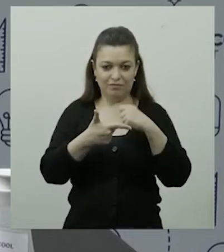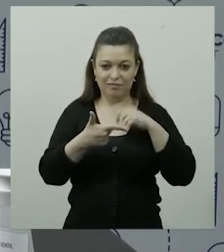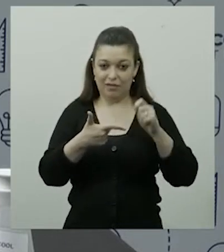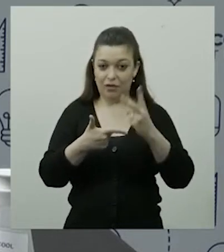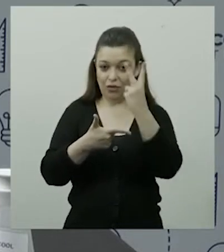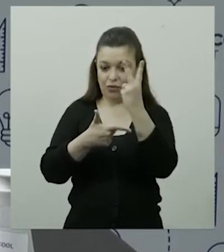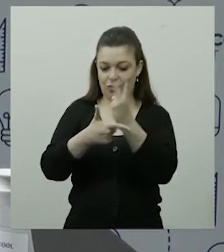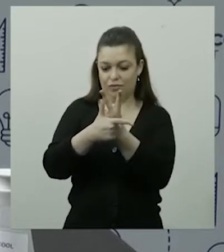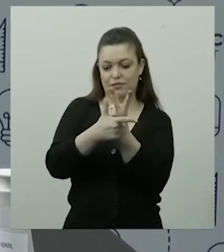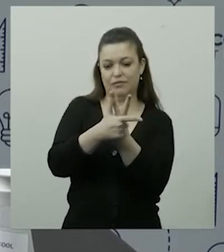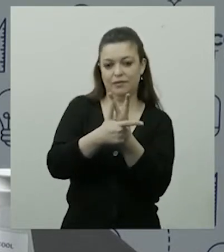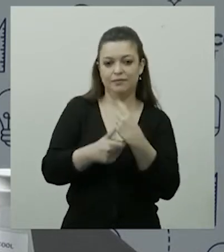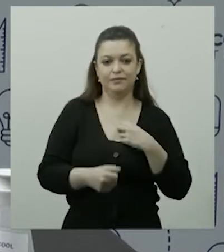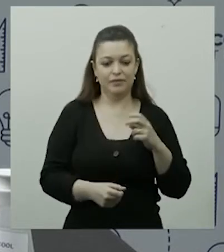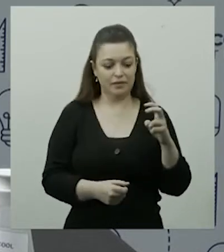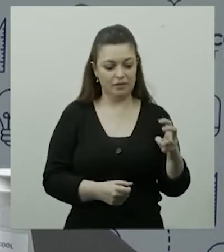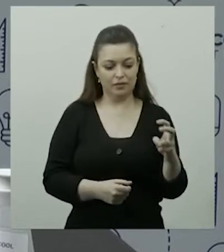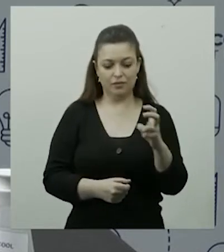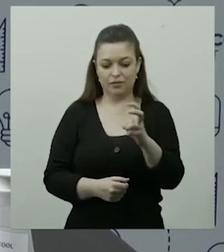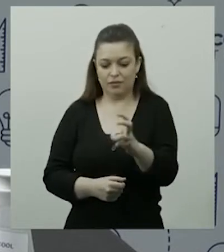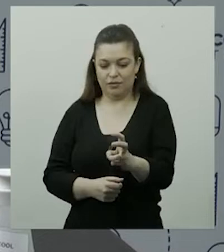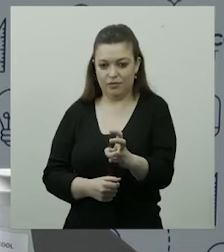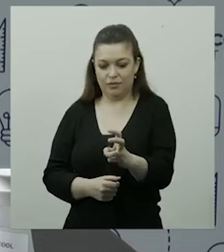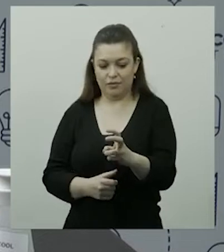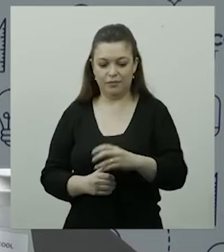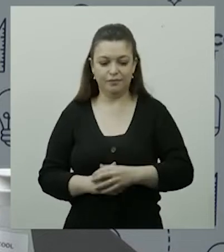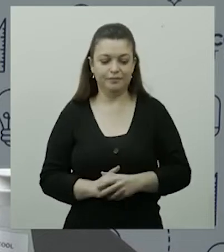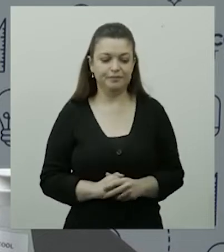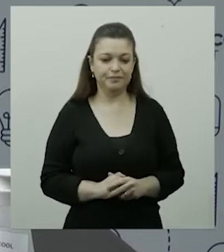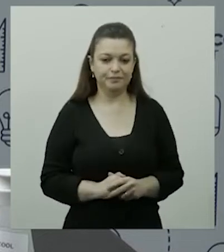1, 2, 3, 4, 5. Duas vezes o número 5.